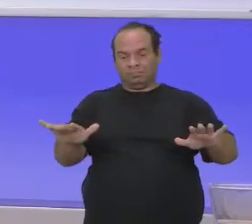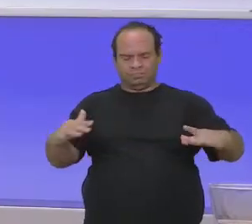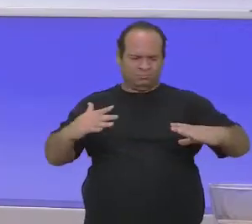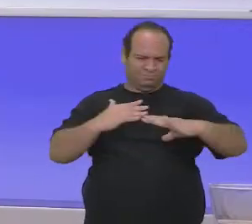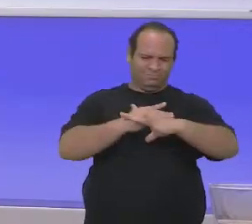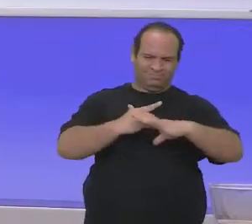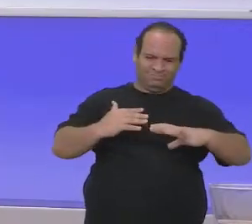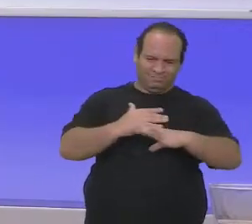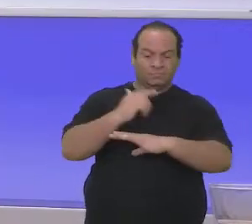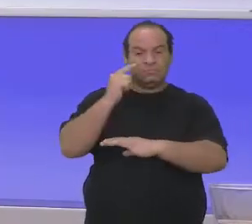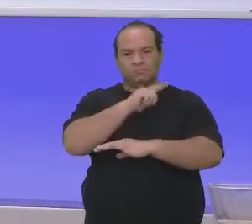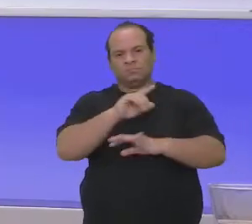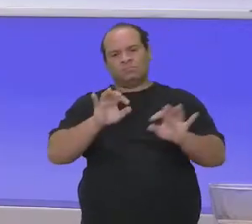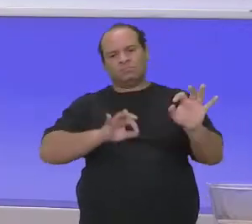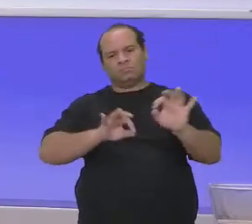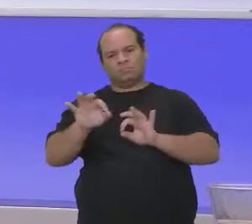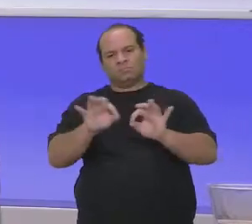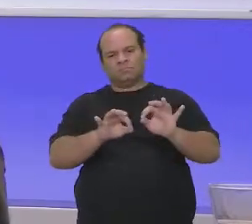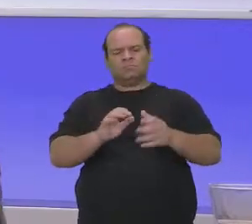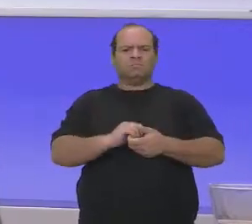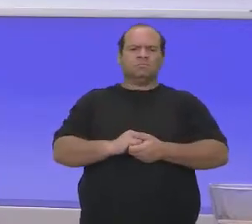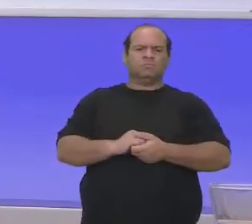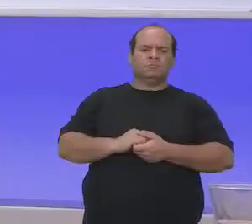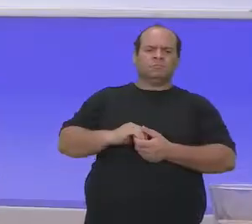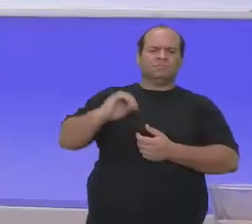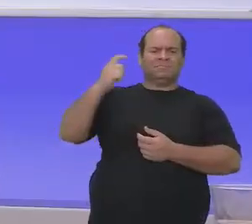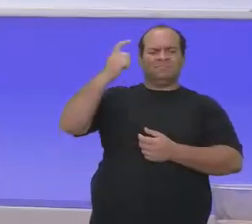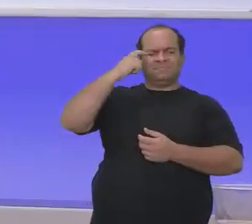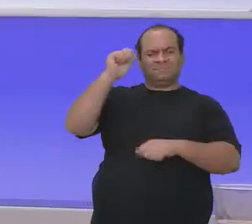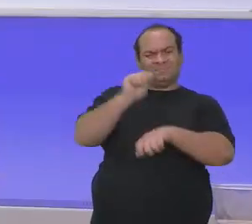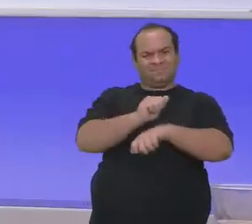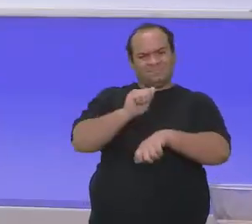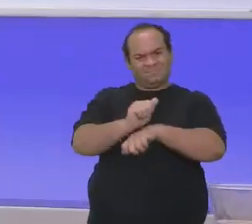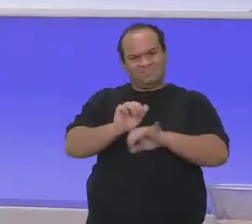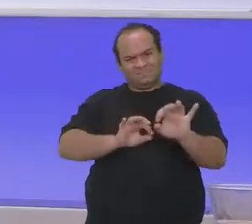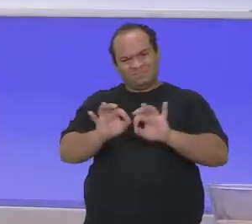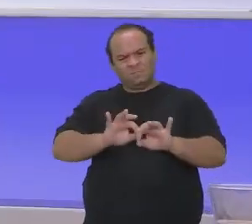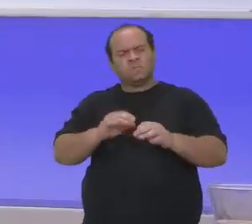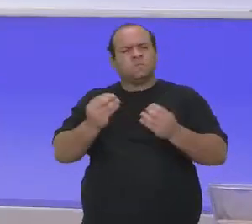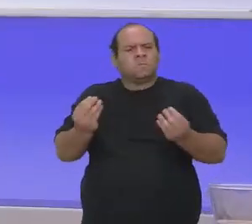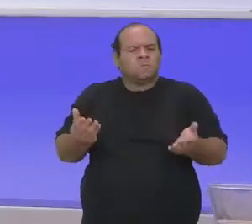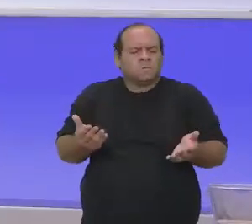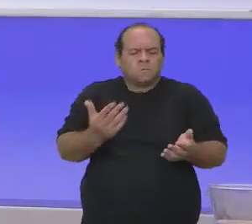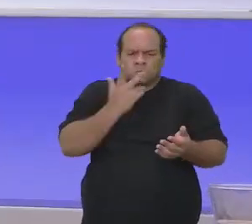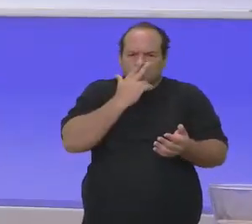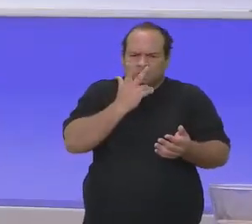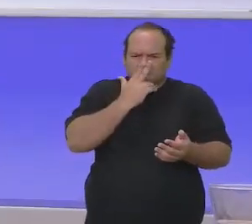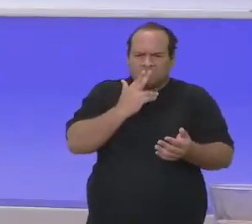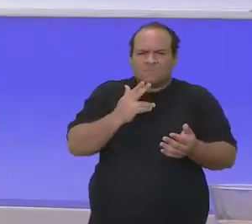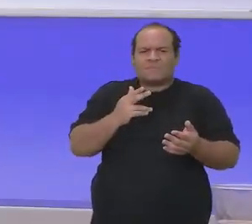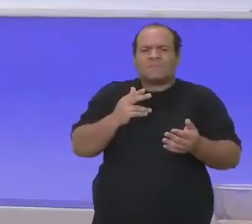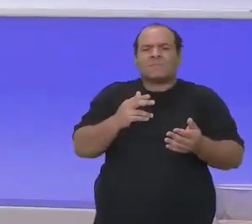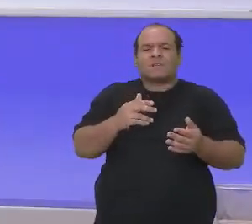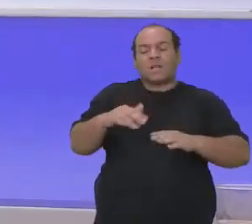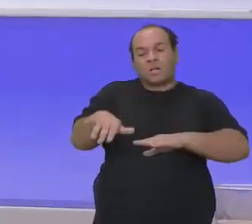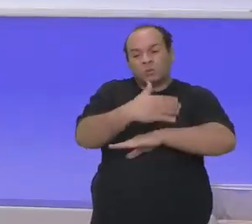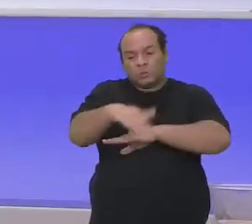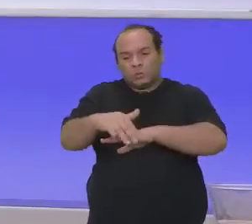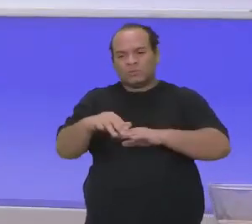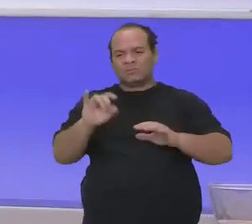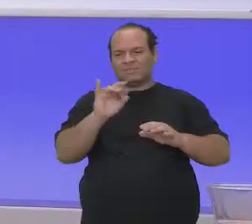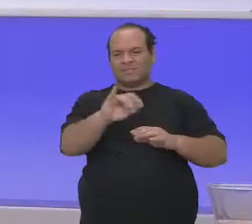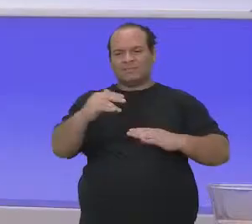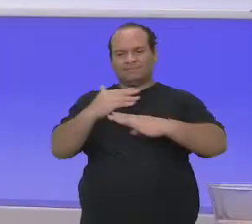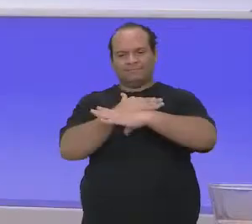pode falar. A distribuição, quando a gente para fazer uma analogia, a gente pode pensar que ela é como se fossem as ruas das cidades. Então, a